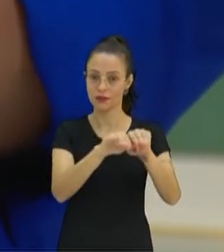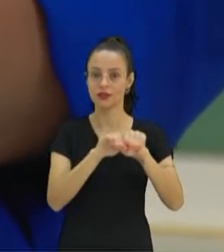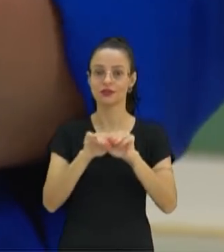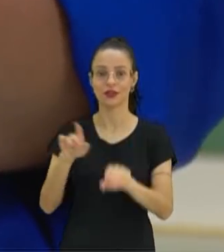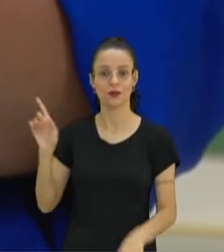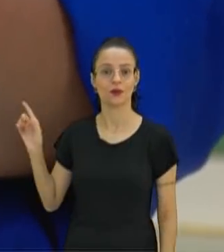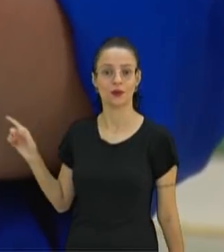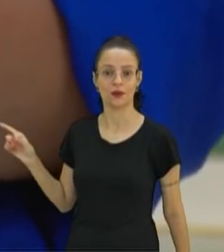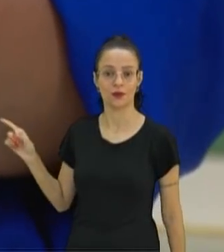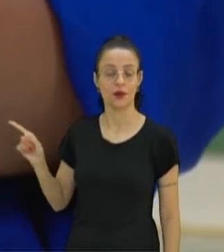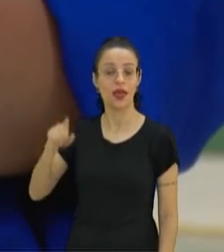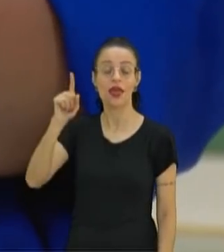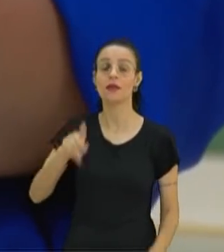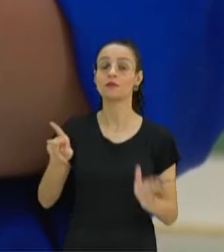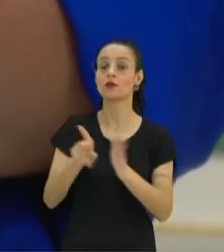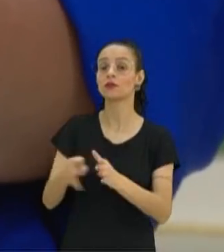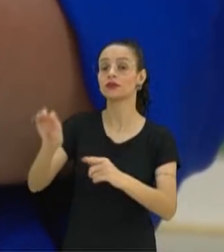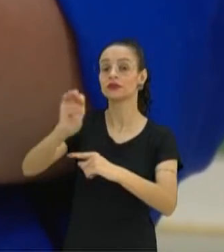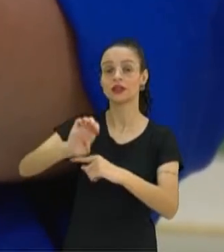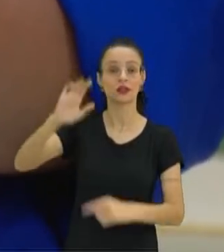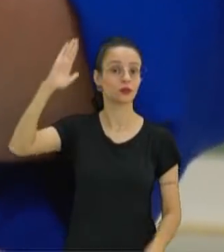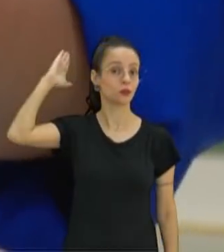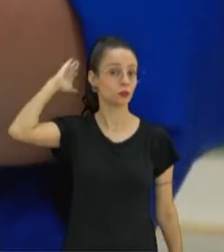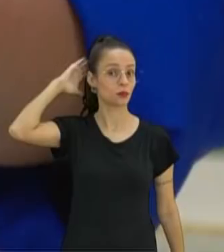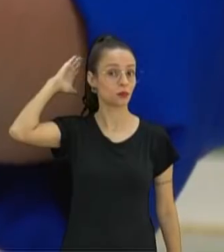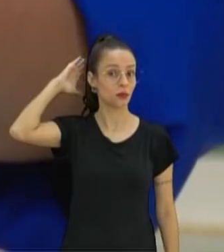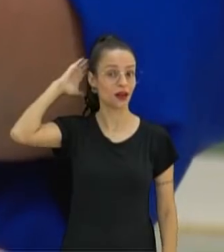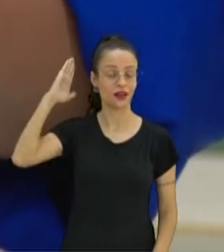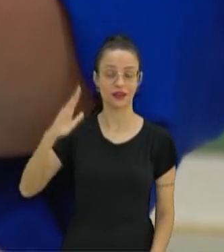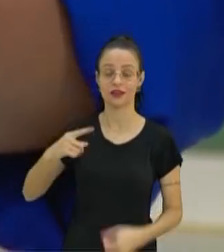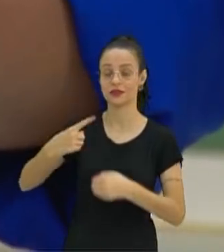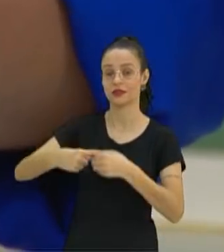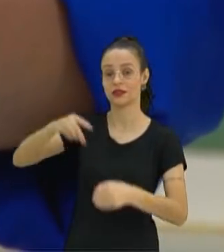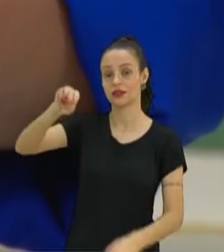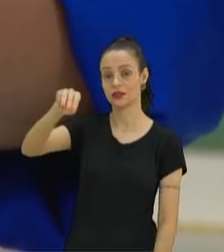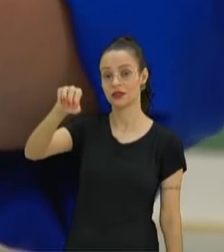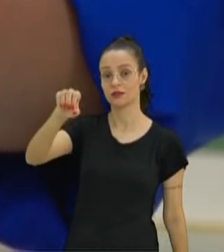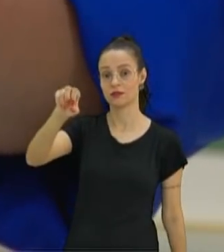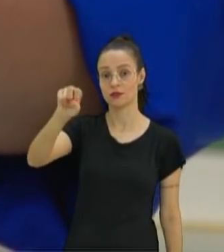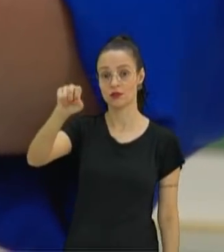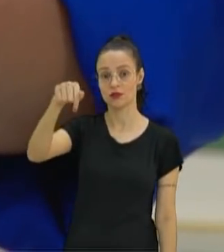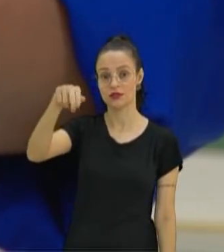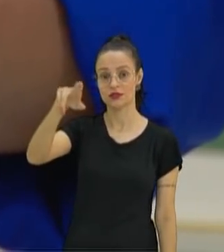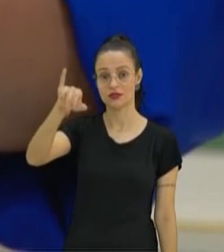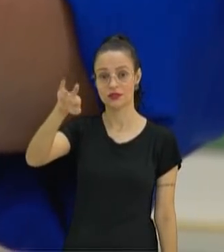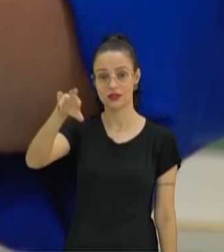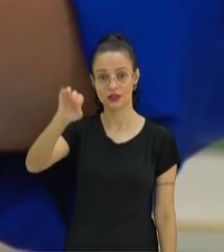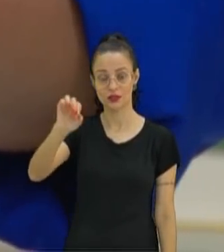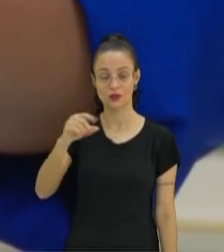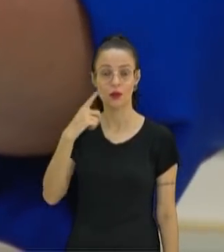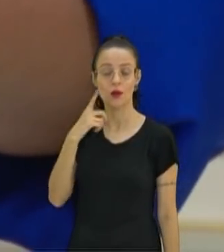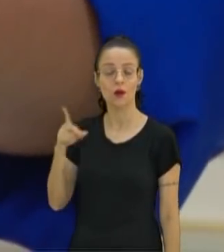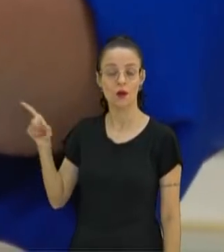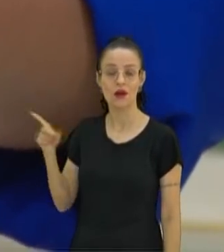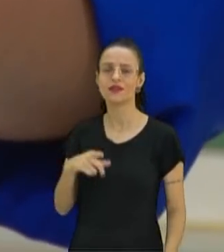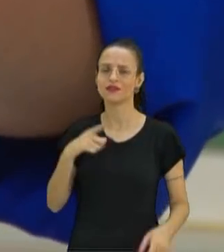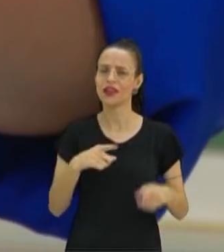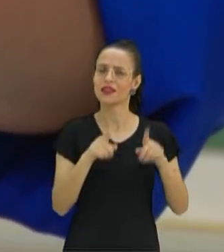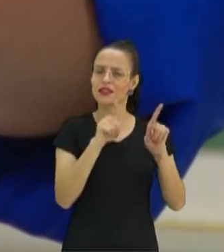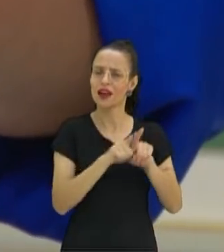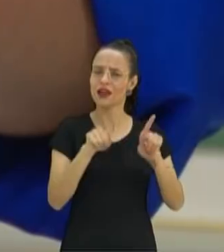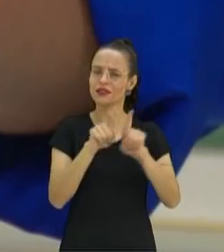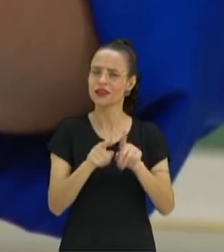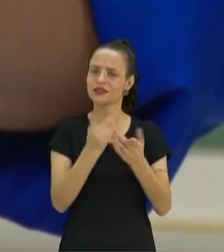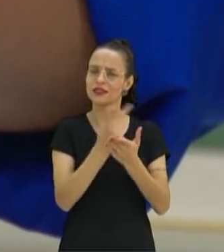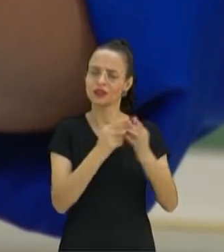eles. E é lá do Pará, de Mosqueiro. E a gente pode observar aqui, ó, a repetição do padrão, então,